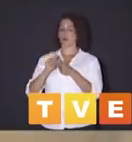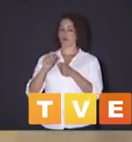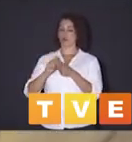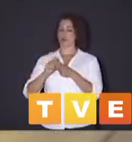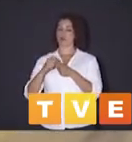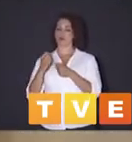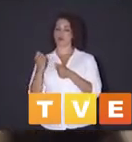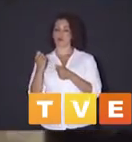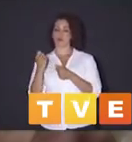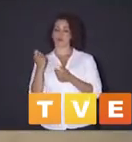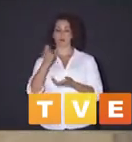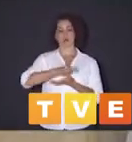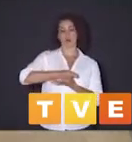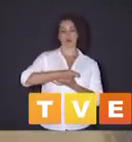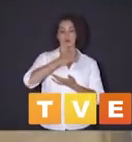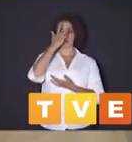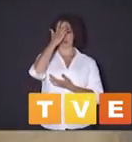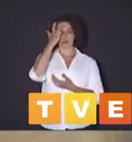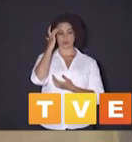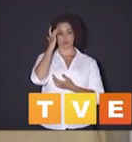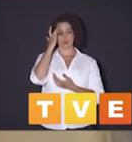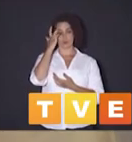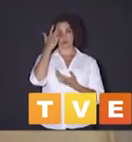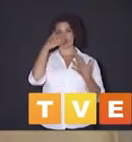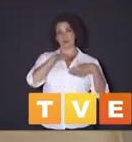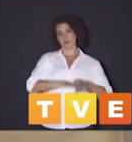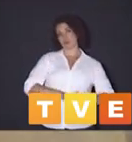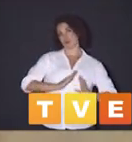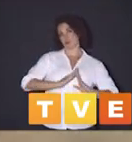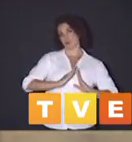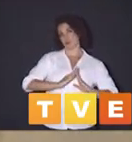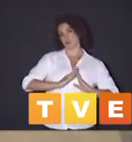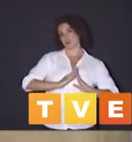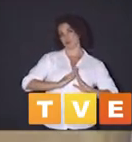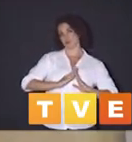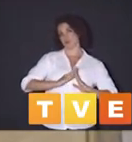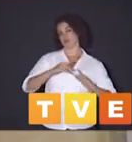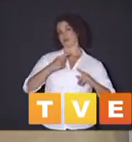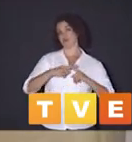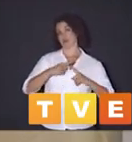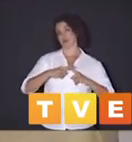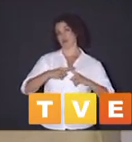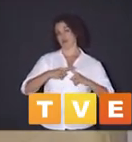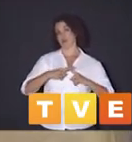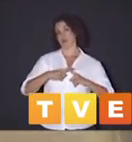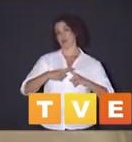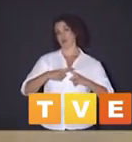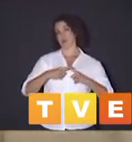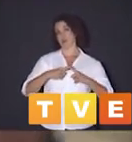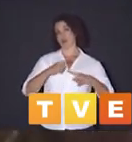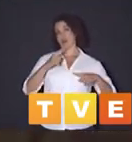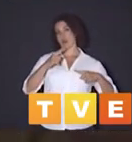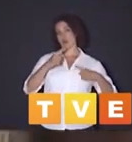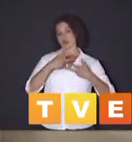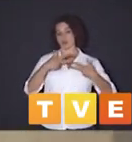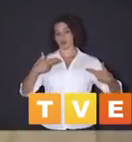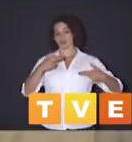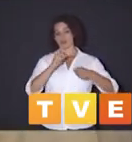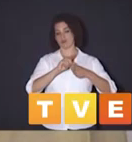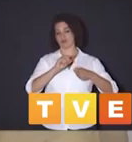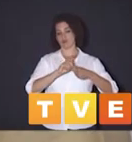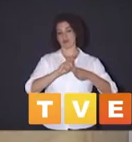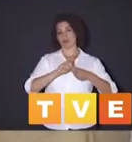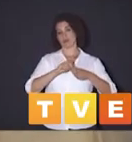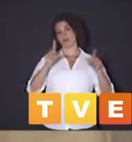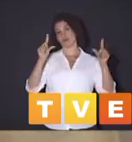pagar às pessoas que vão ficar em casa porque a quantidade de coisas pra fazer vai diminuir então a gente vai viver só na z